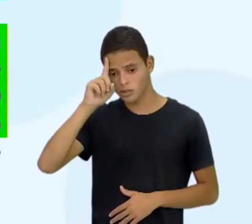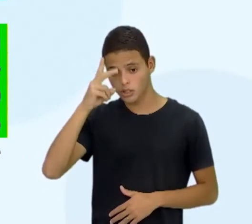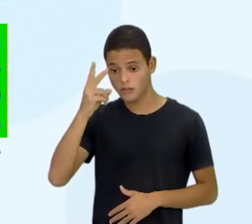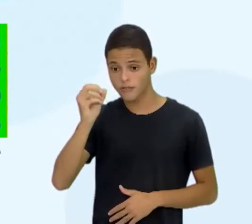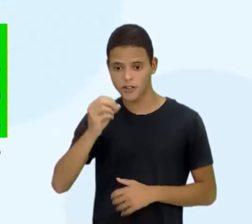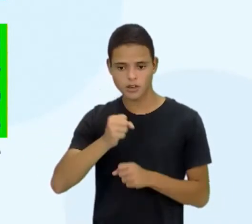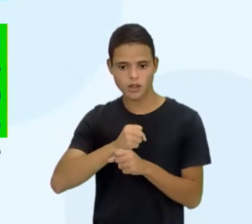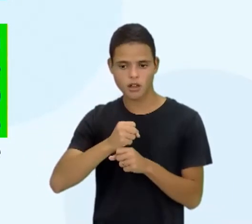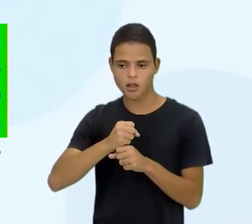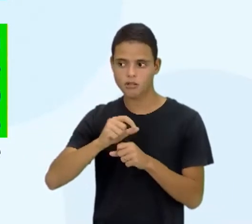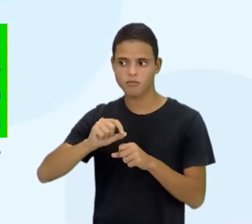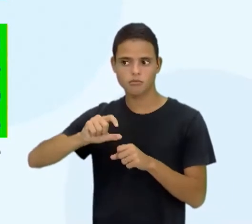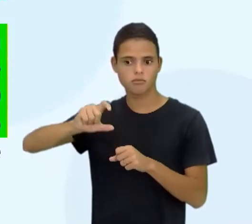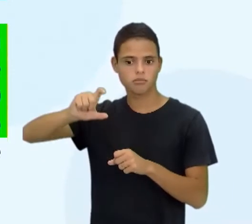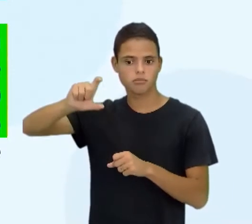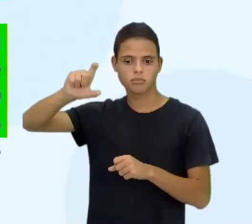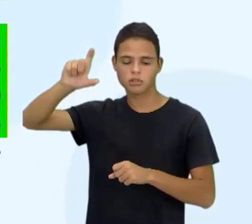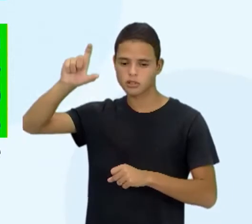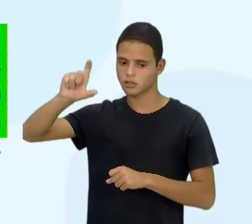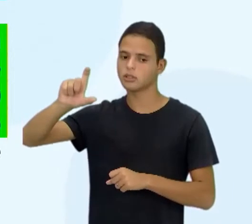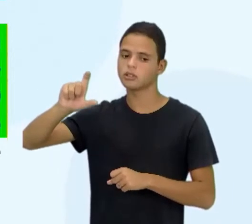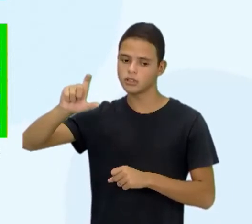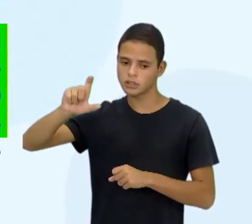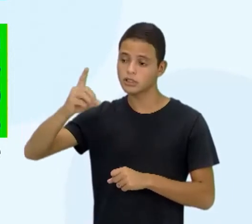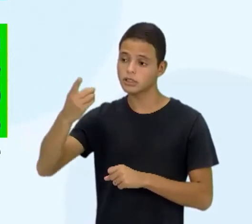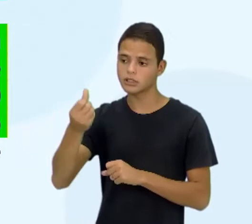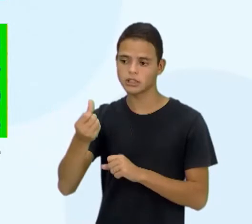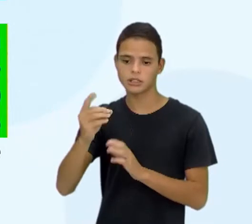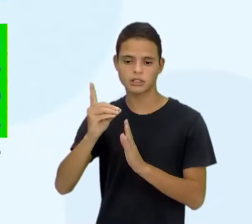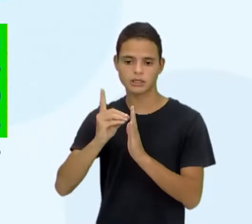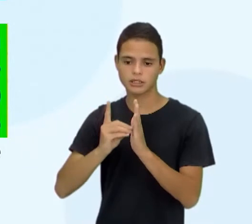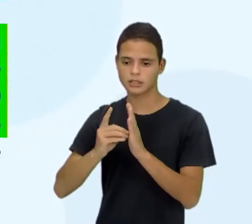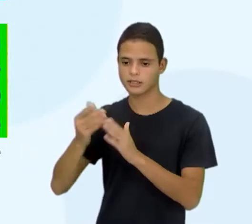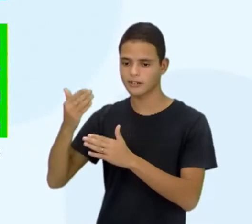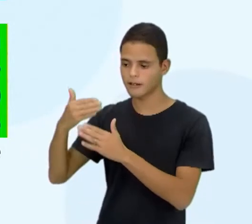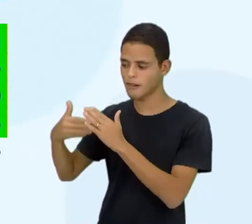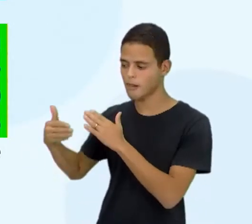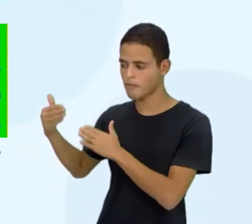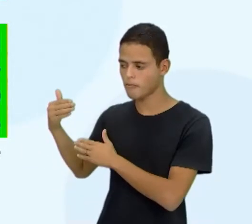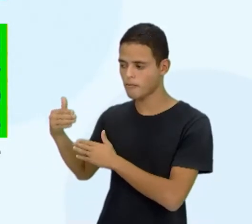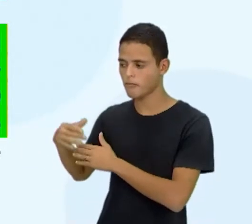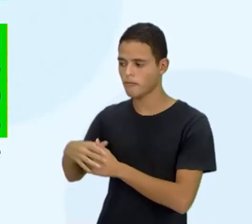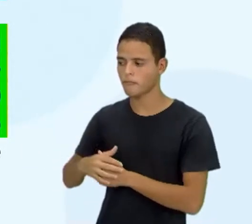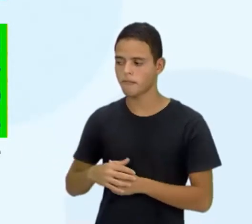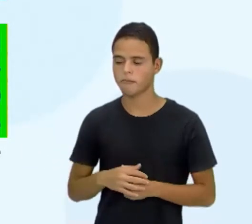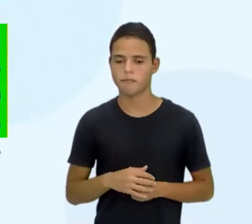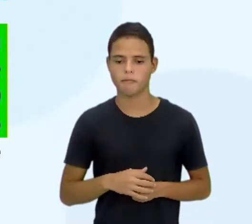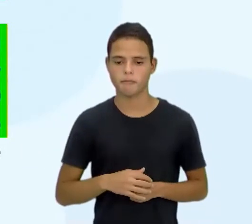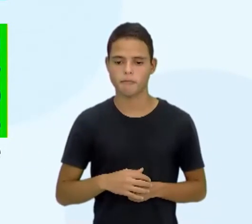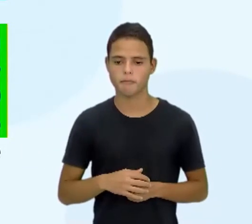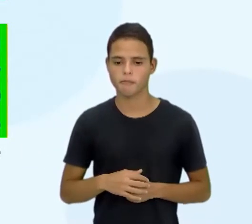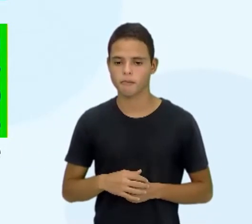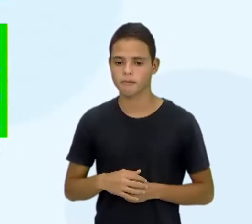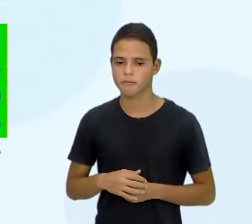do que no acúmulo, no acumulado dessas 6 décadas anteriores. E olha que 2020